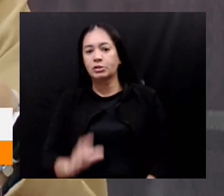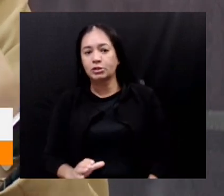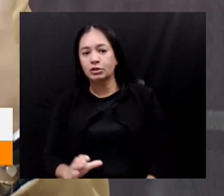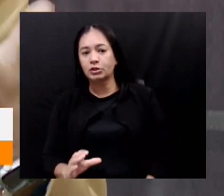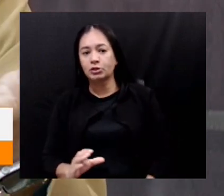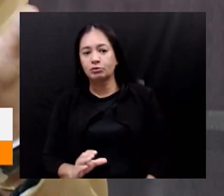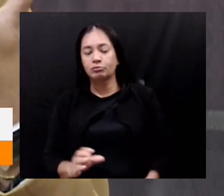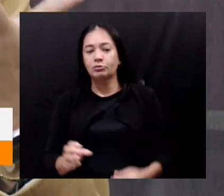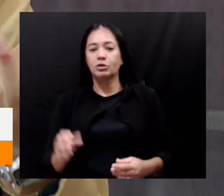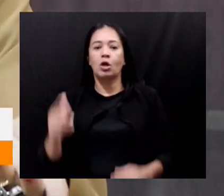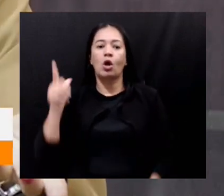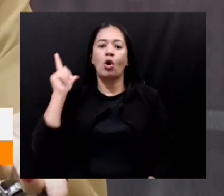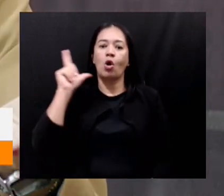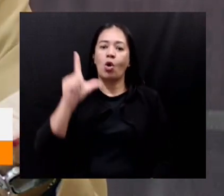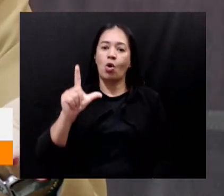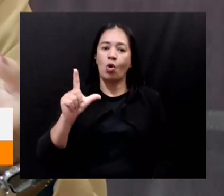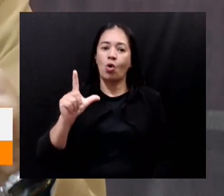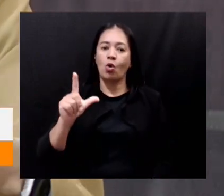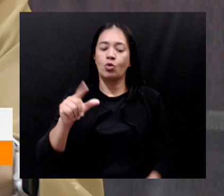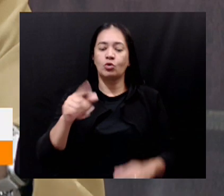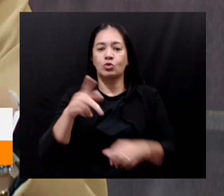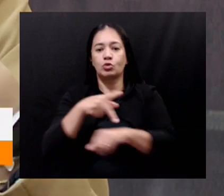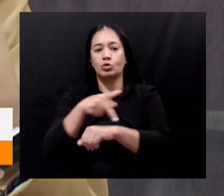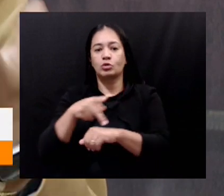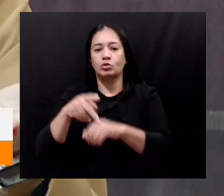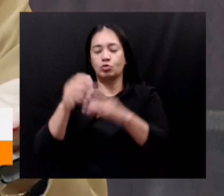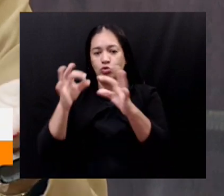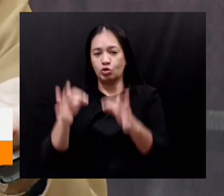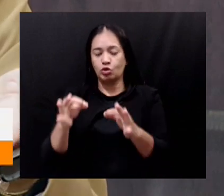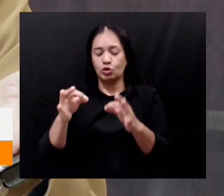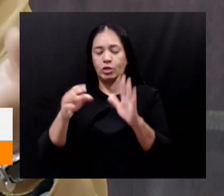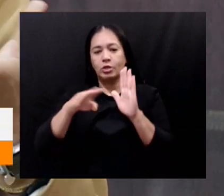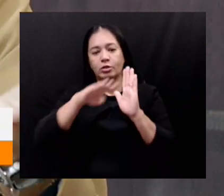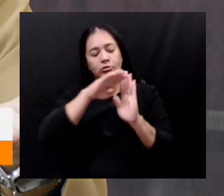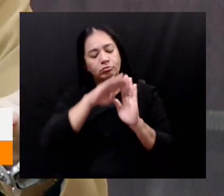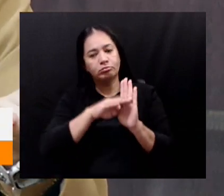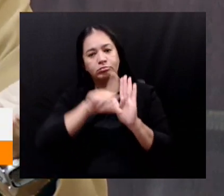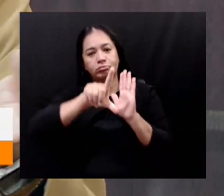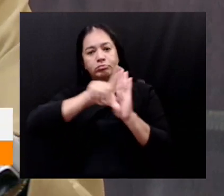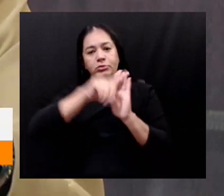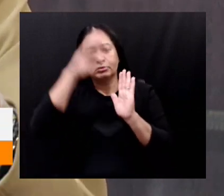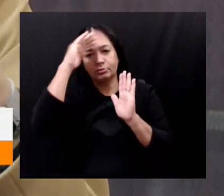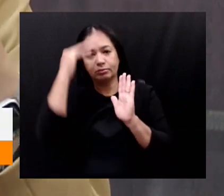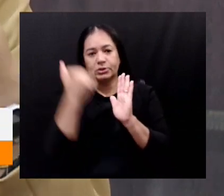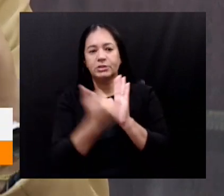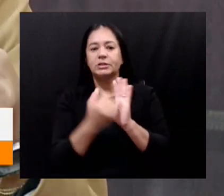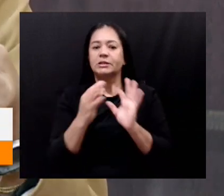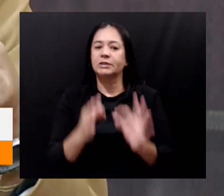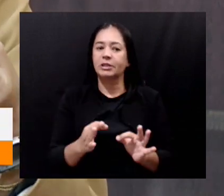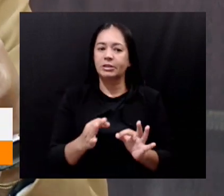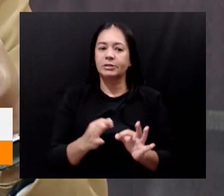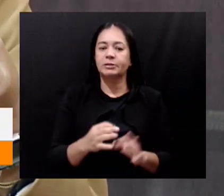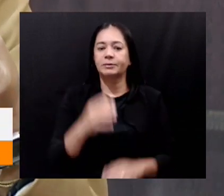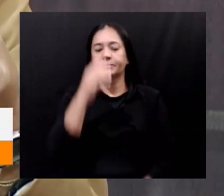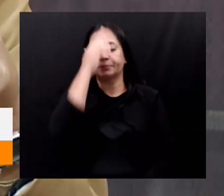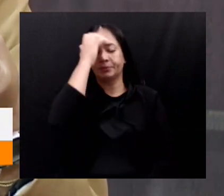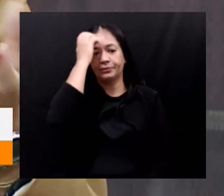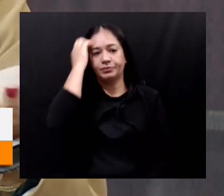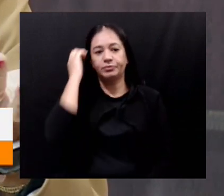país de forma legal, desempenhar as funções para o qual pretendem exercer, não é? De